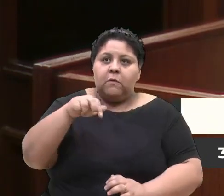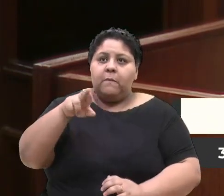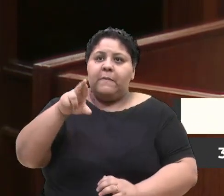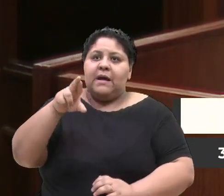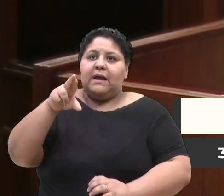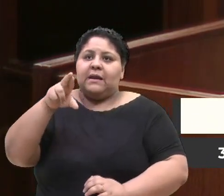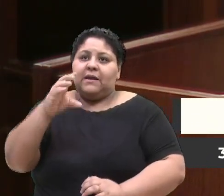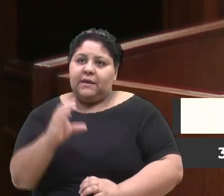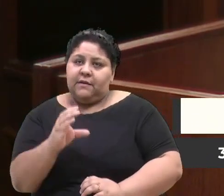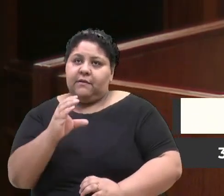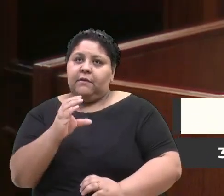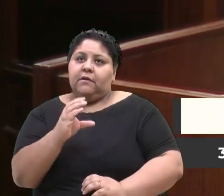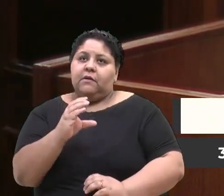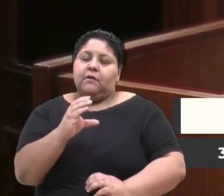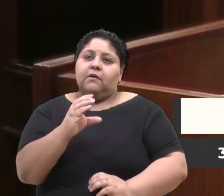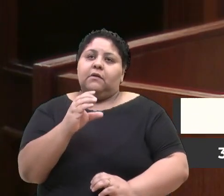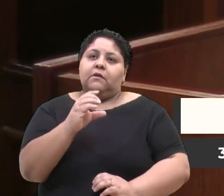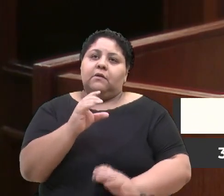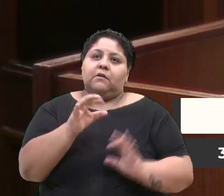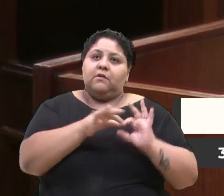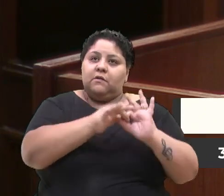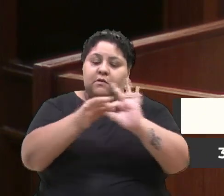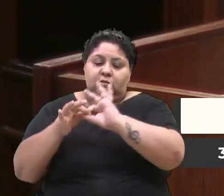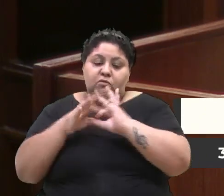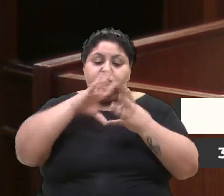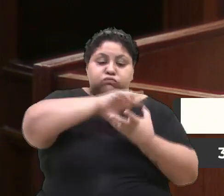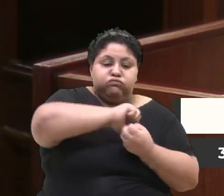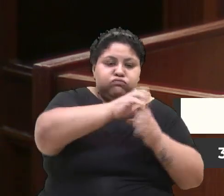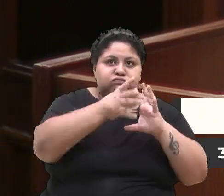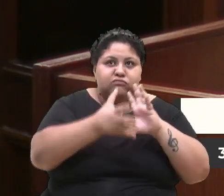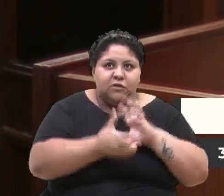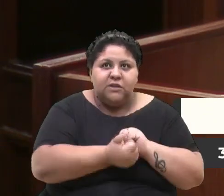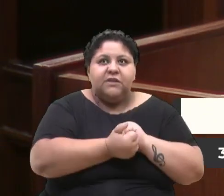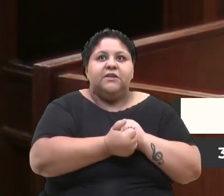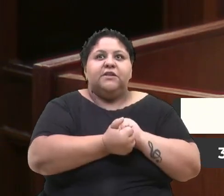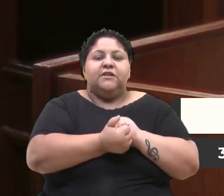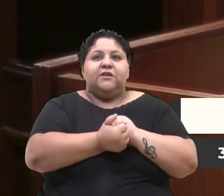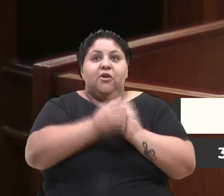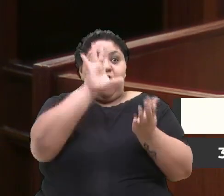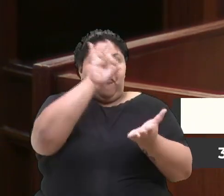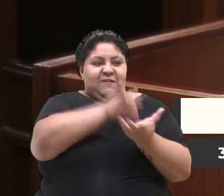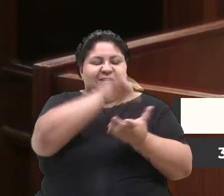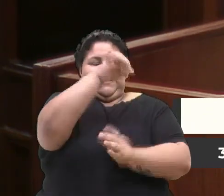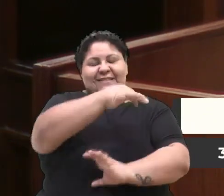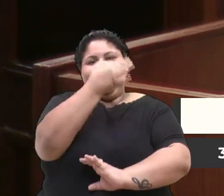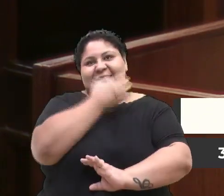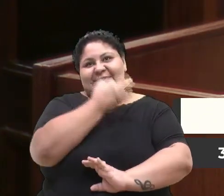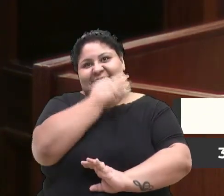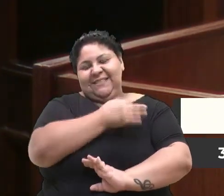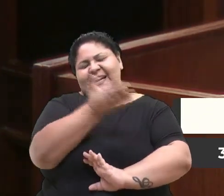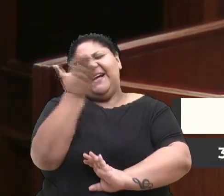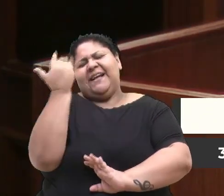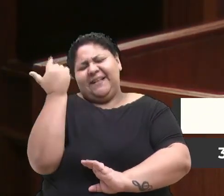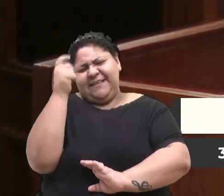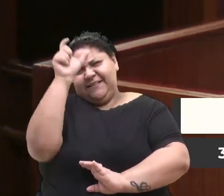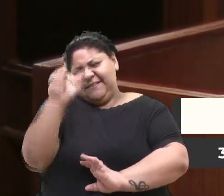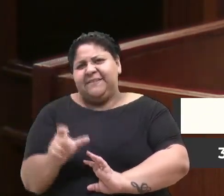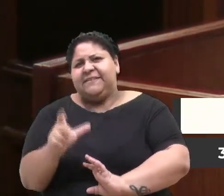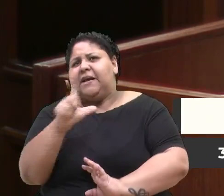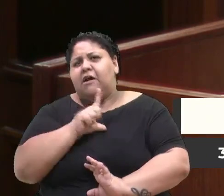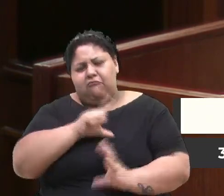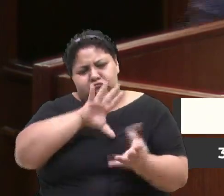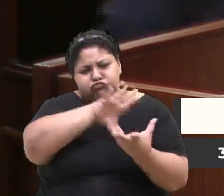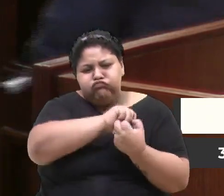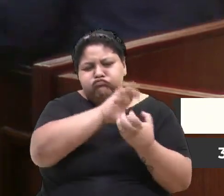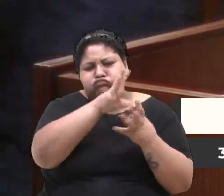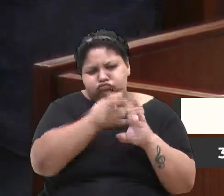Caxiense, que une os artesãos raiz, a gente diz, né, da cidade, que são aqueles que têm o